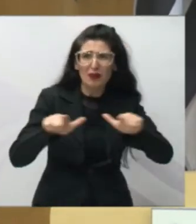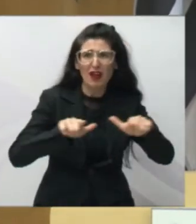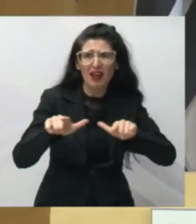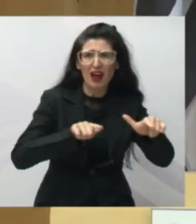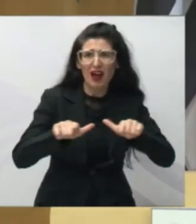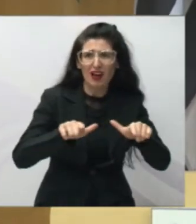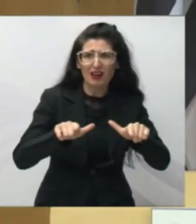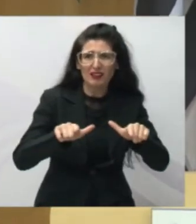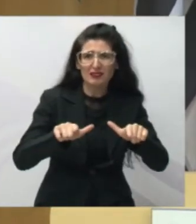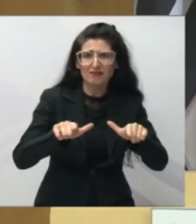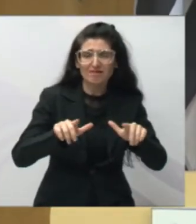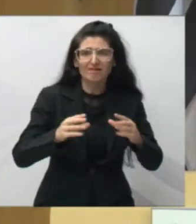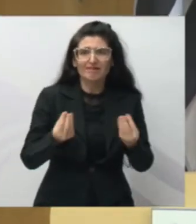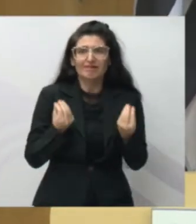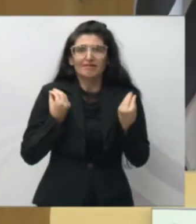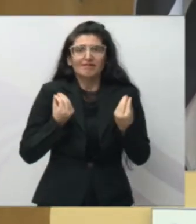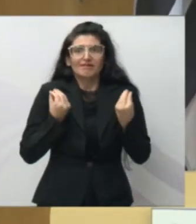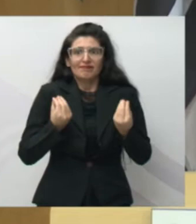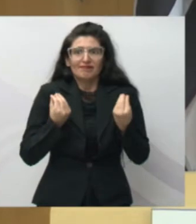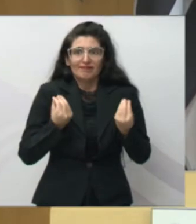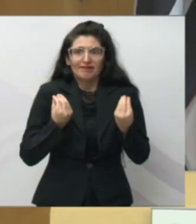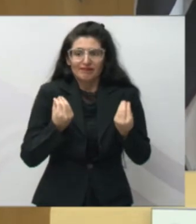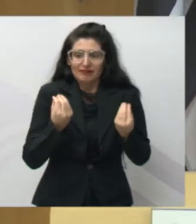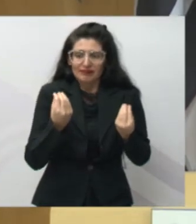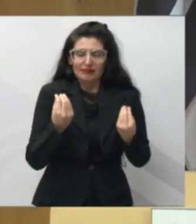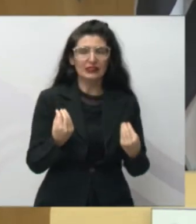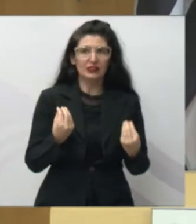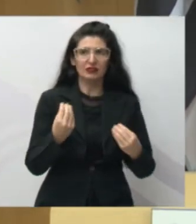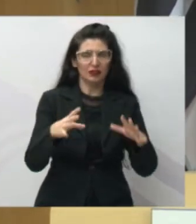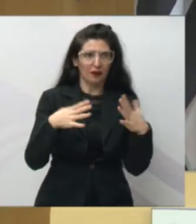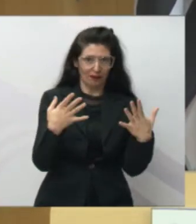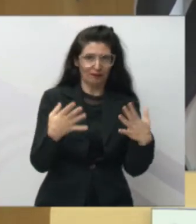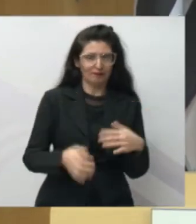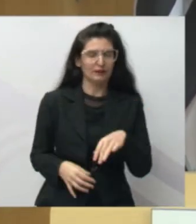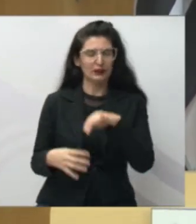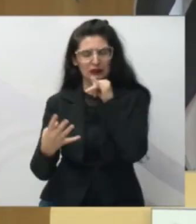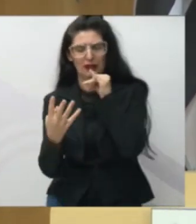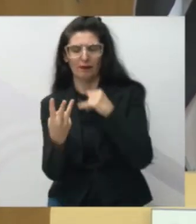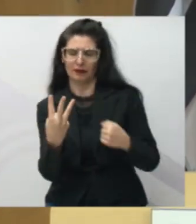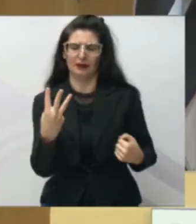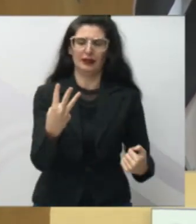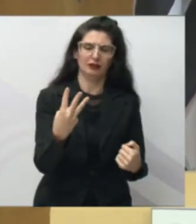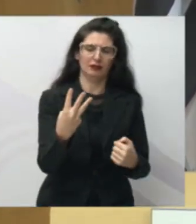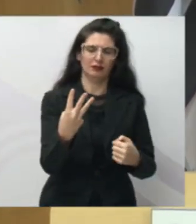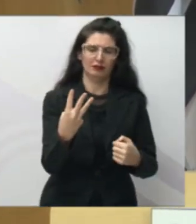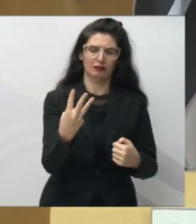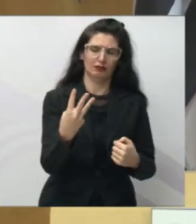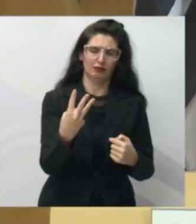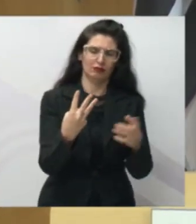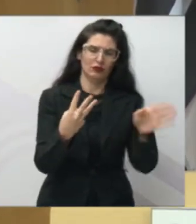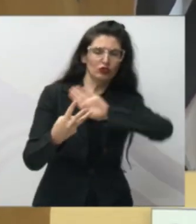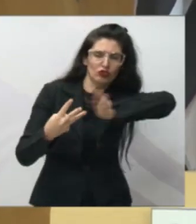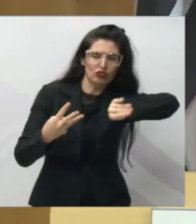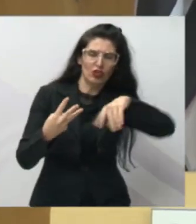Mas, vamos se tocar. Se fosse para tirar agora, conforme estava o projeto,